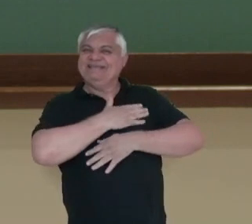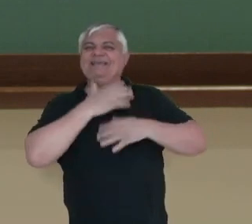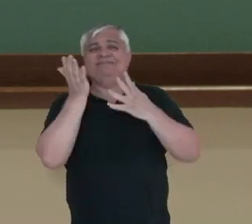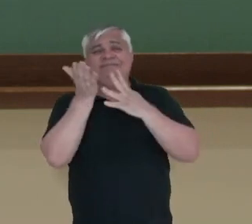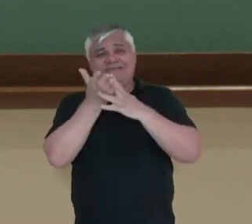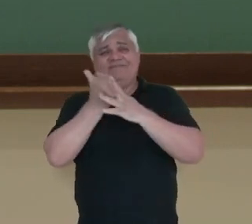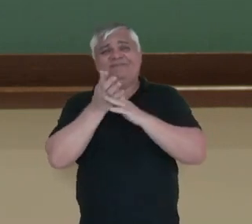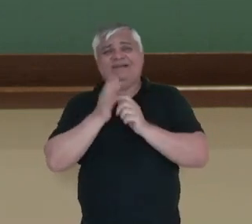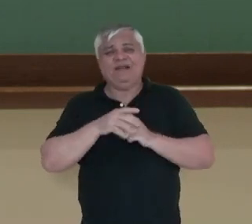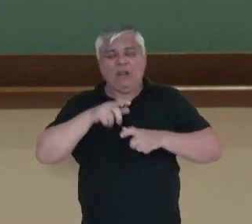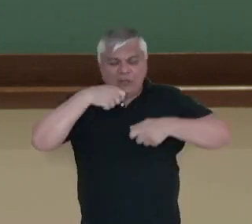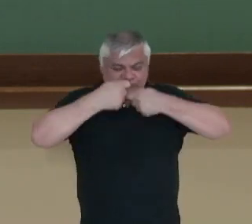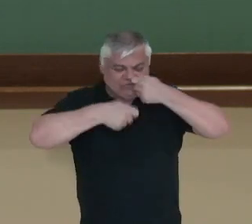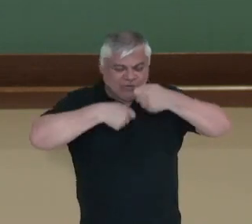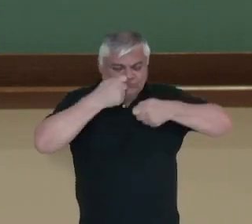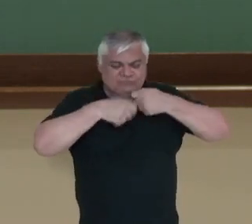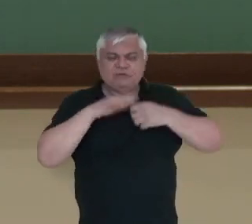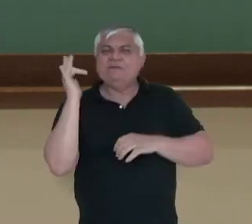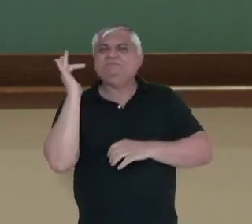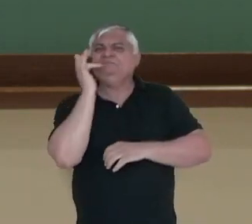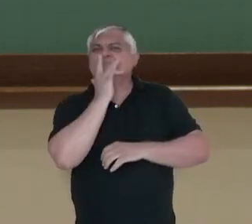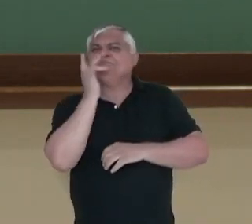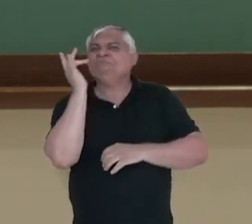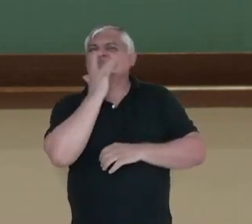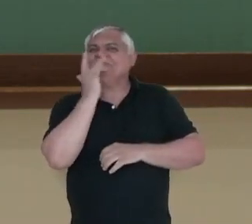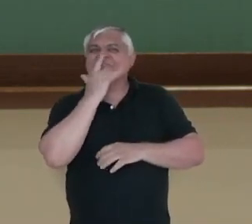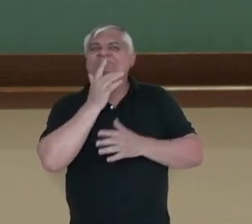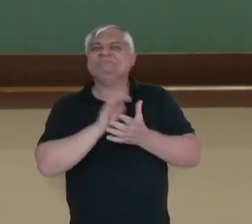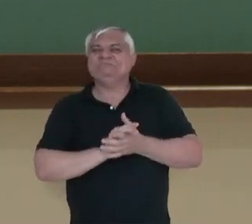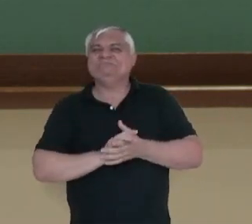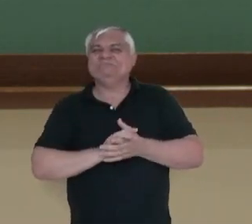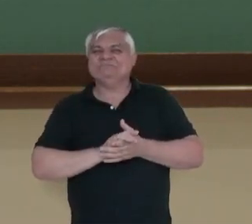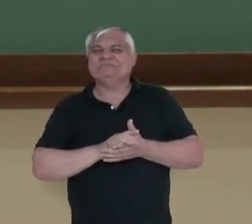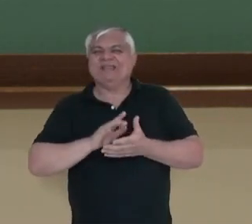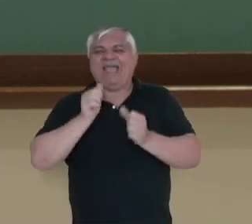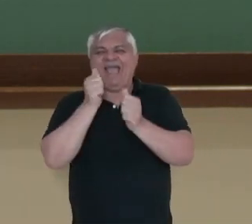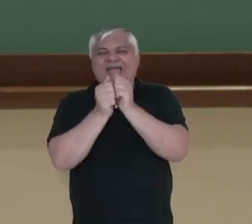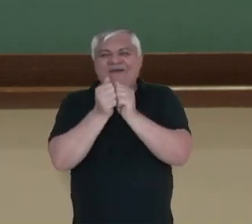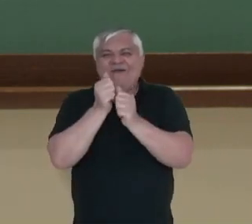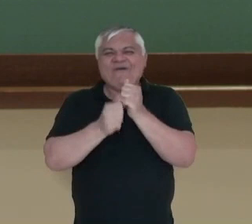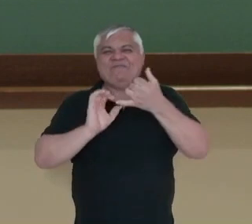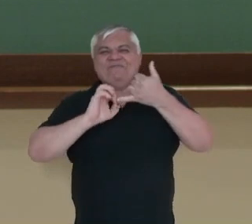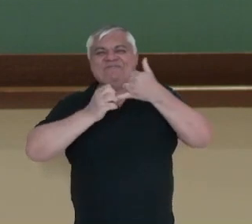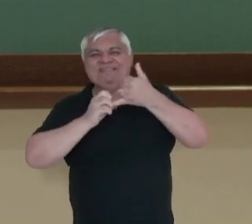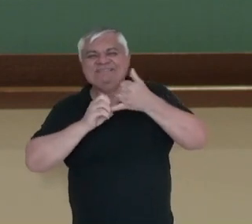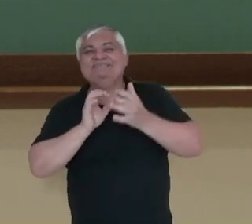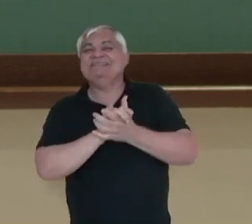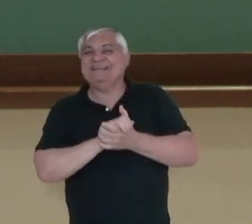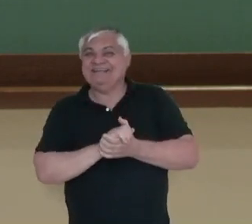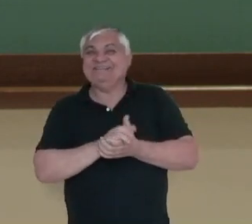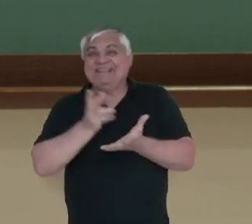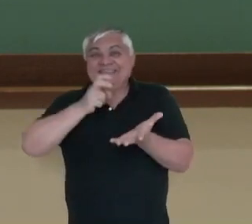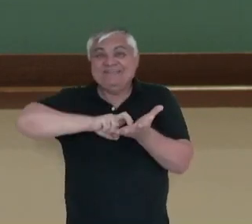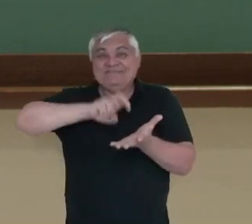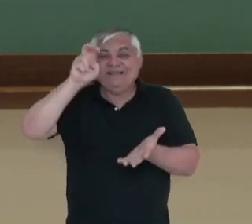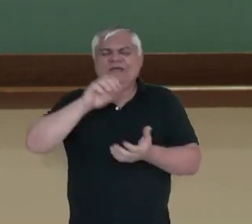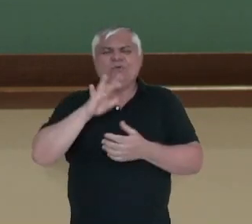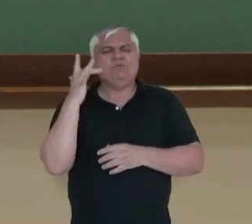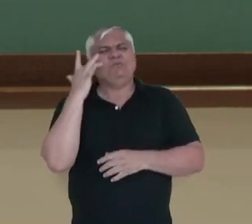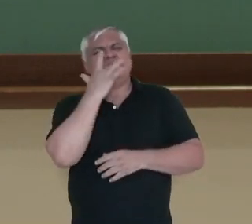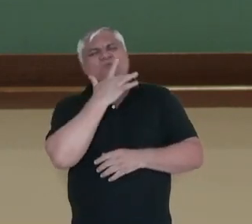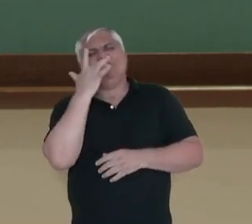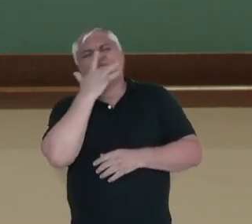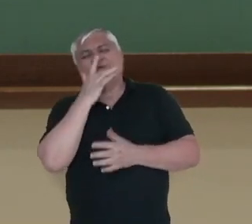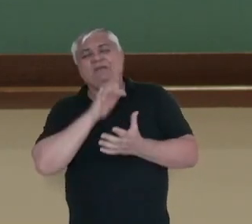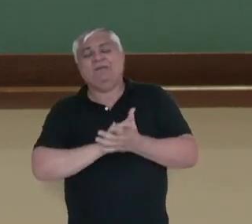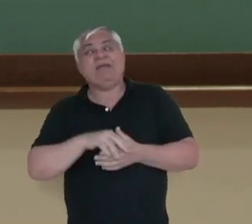aquela comidinha gostosa que a gente come ali, né? Um pratão de arroz, feijão já de manhã cedinho, muito gostoso. Então a